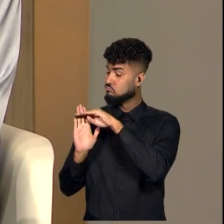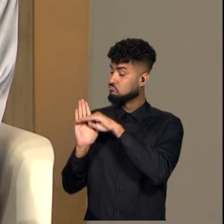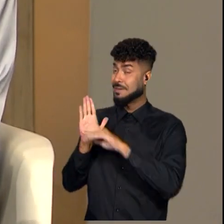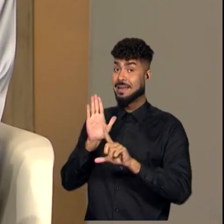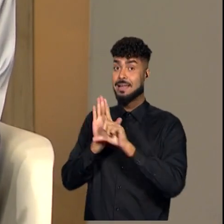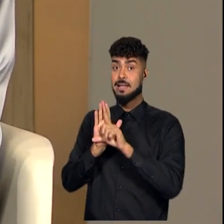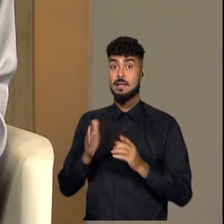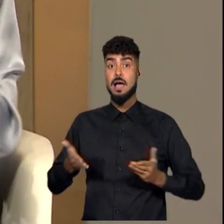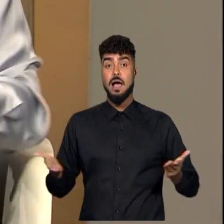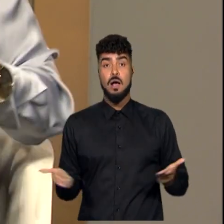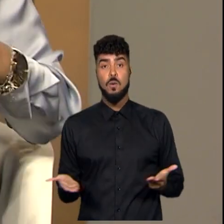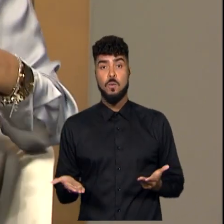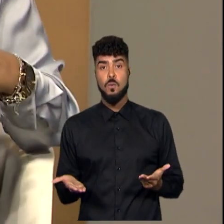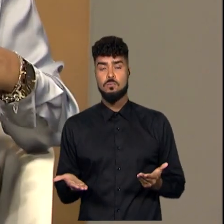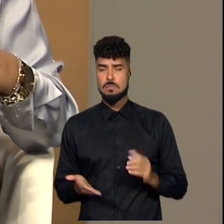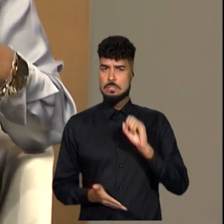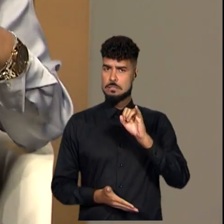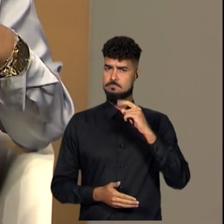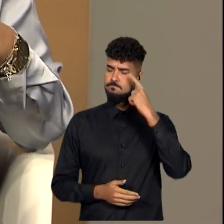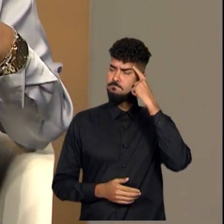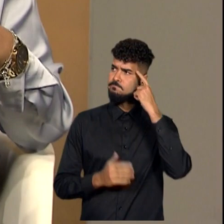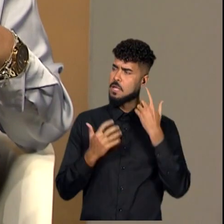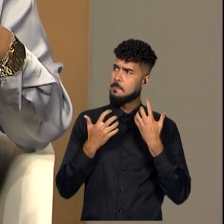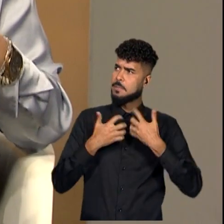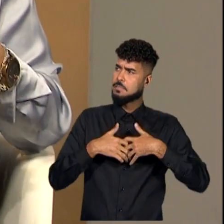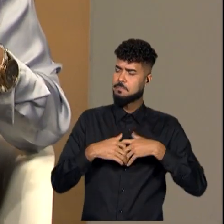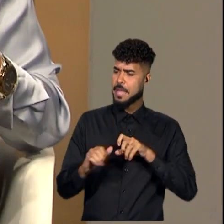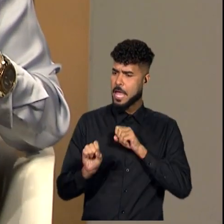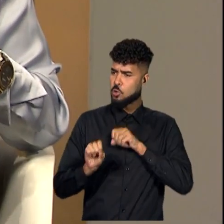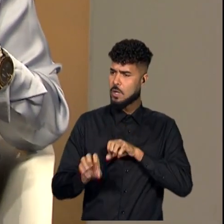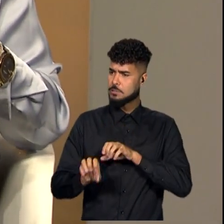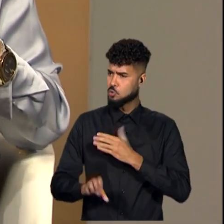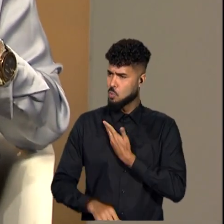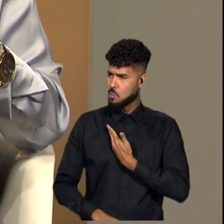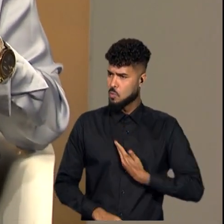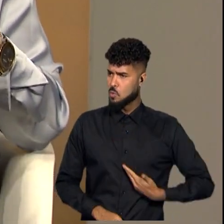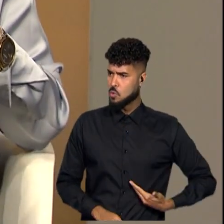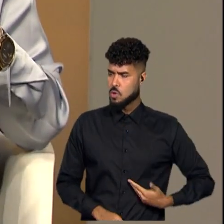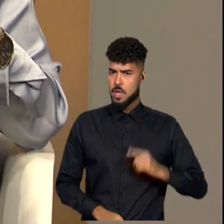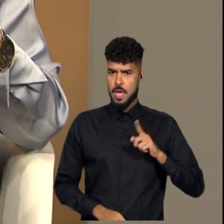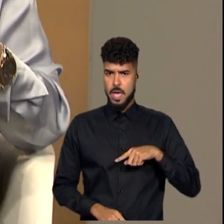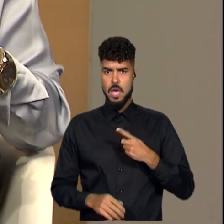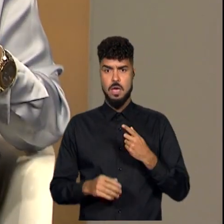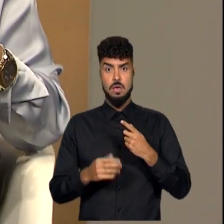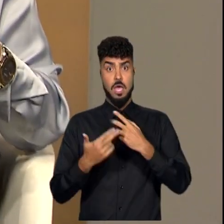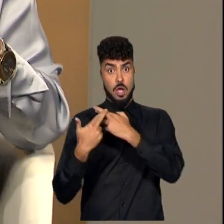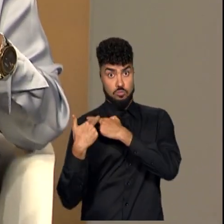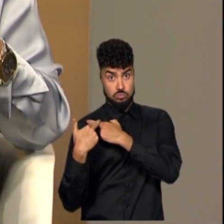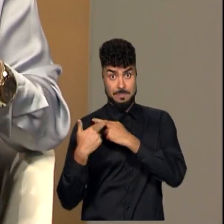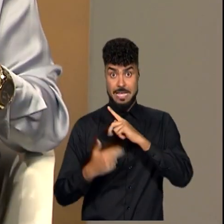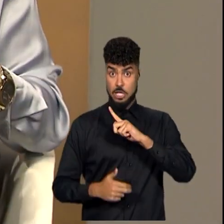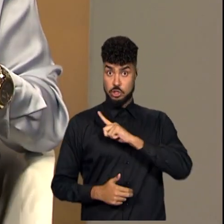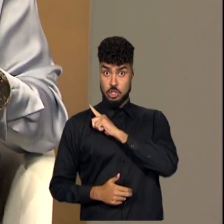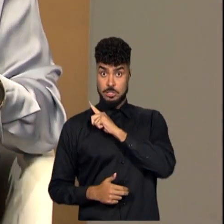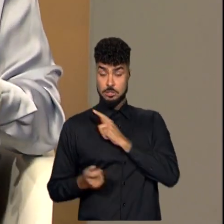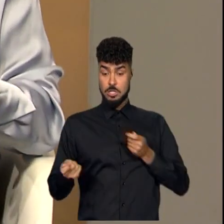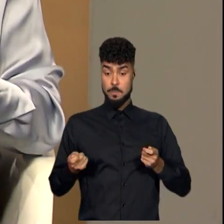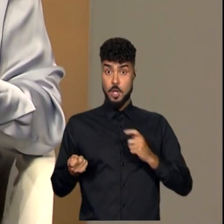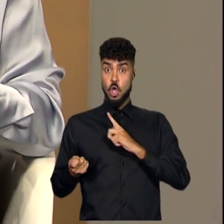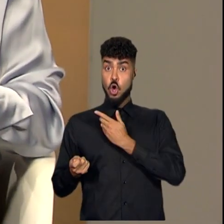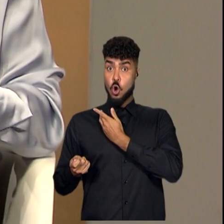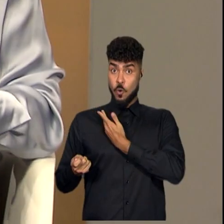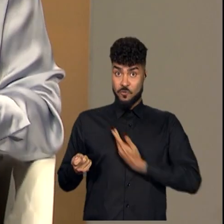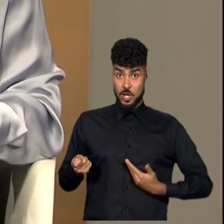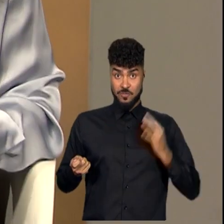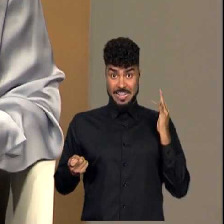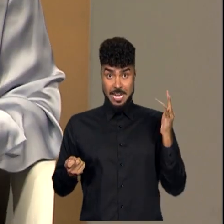legislação atual. Então, se a gente pensar que a educação pública ela é algo de gestão do governo federal em parceria